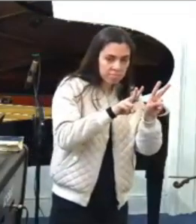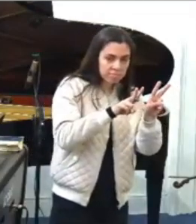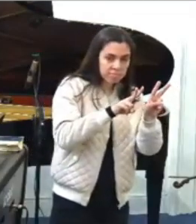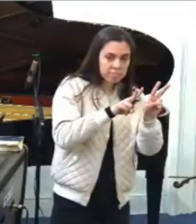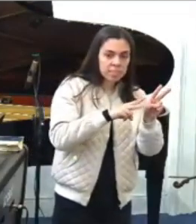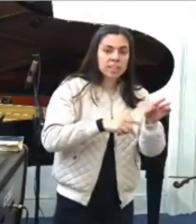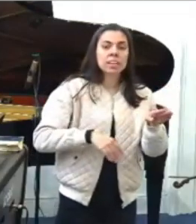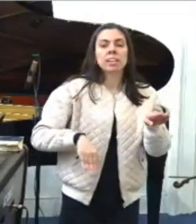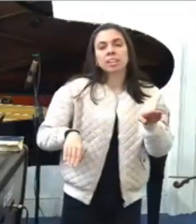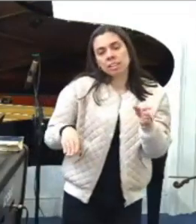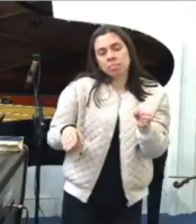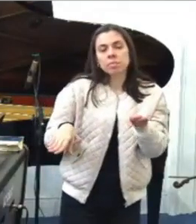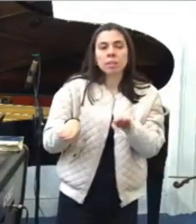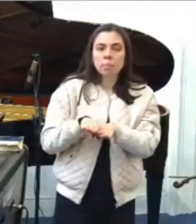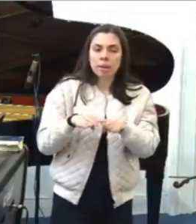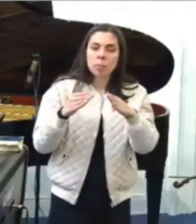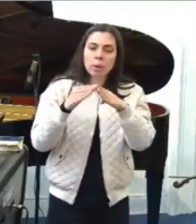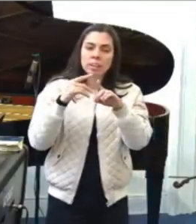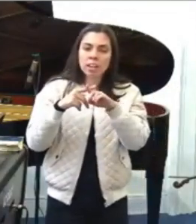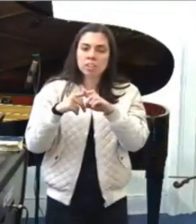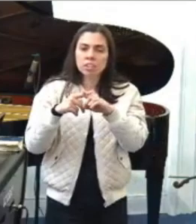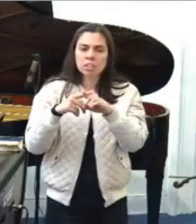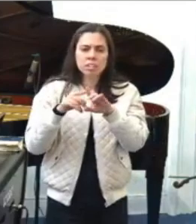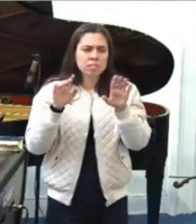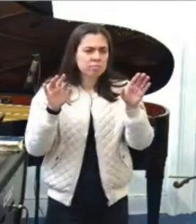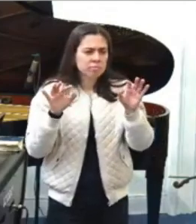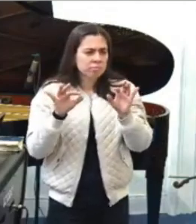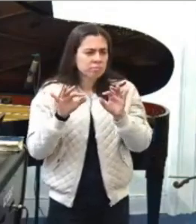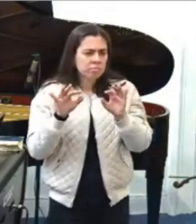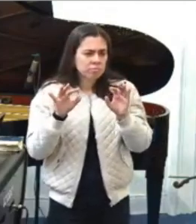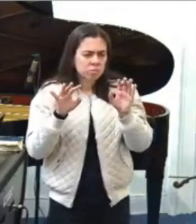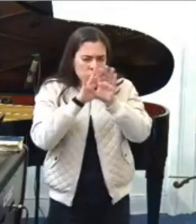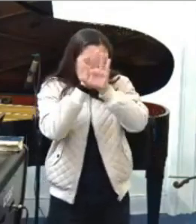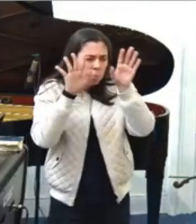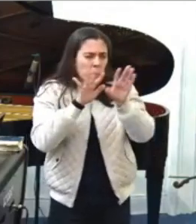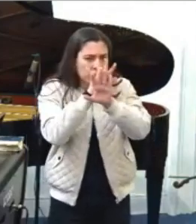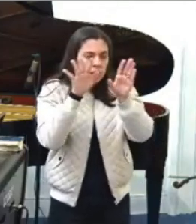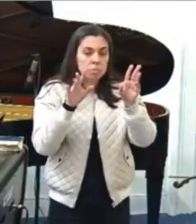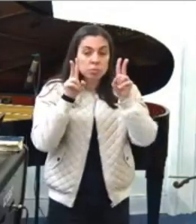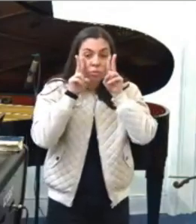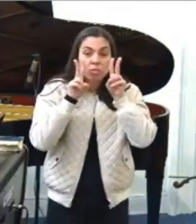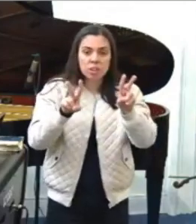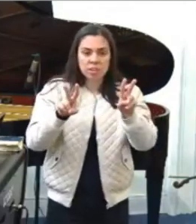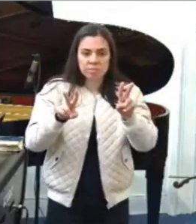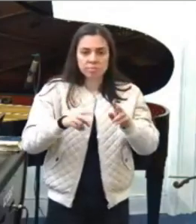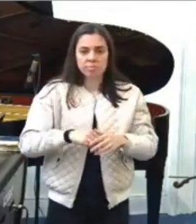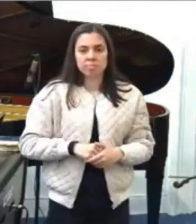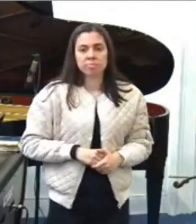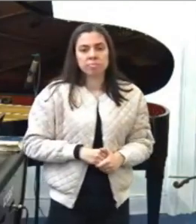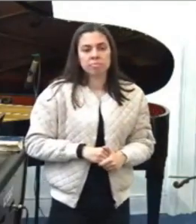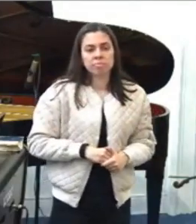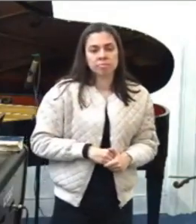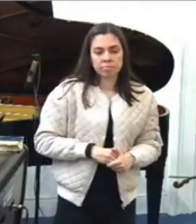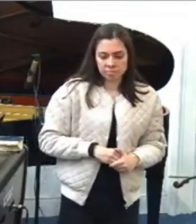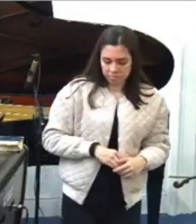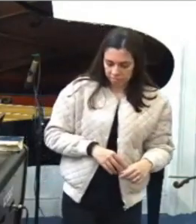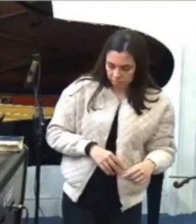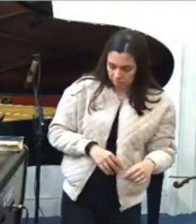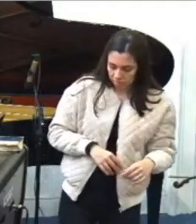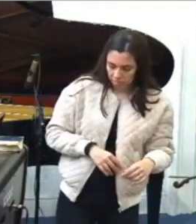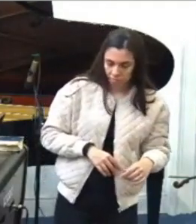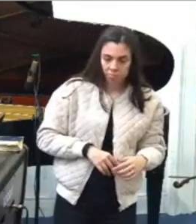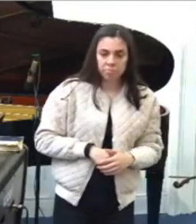Volte para o capítulo 12, versículo 1, onde você encontra o lugar em que a mulher está. Viu-se